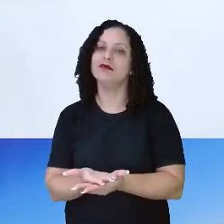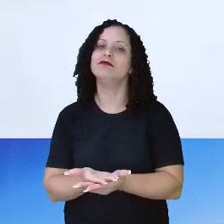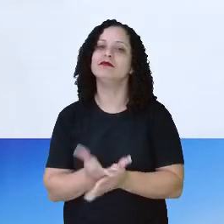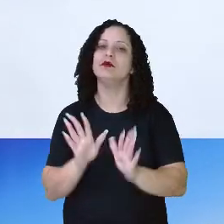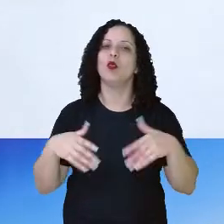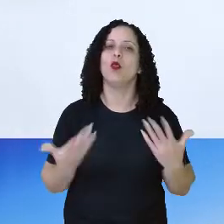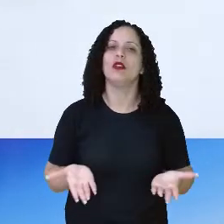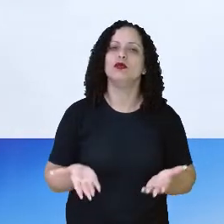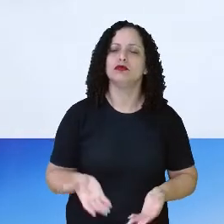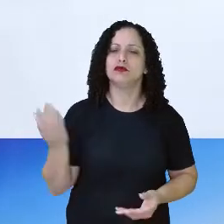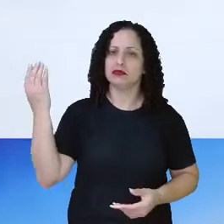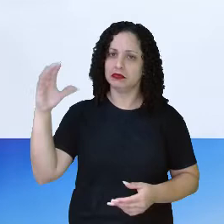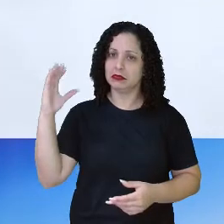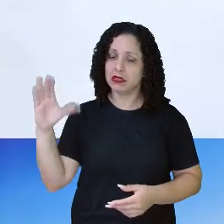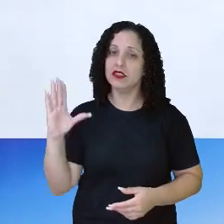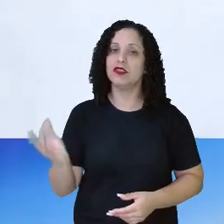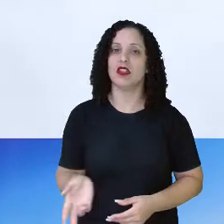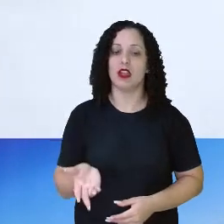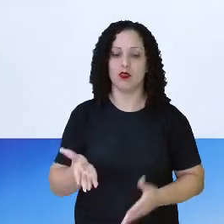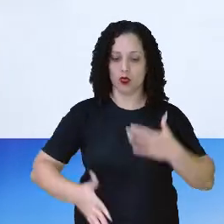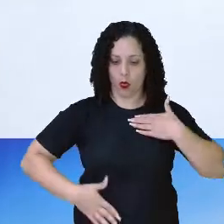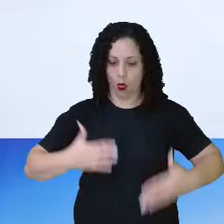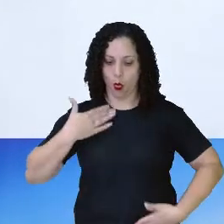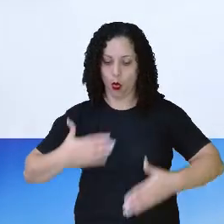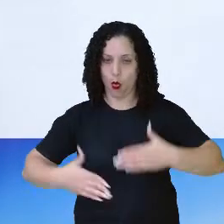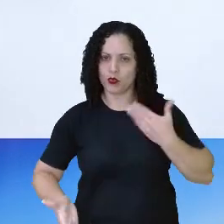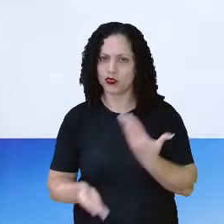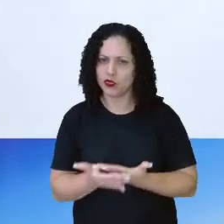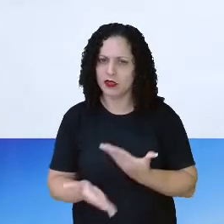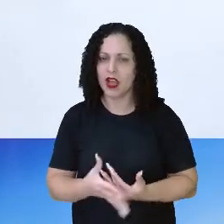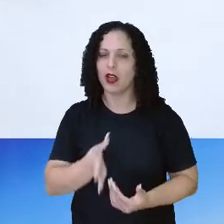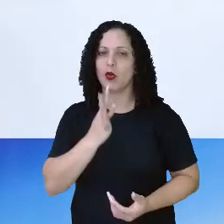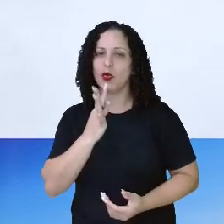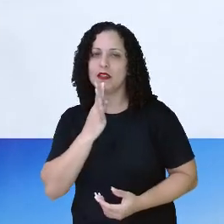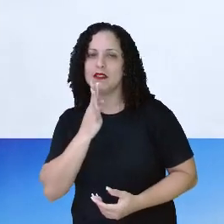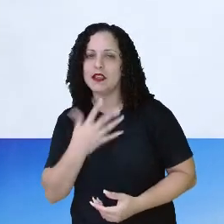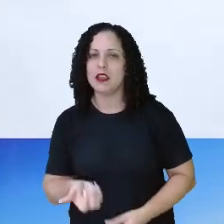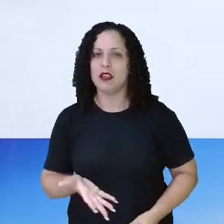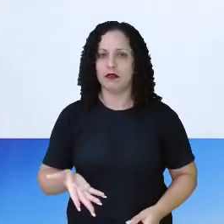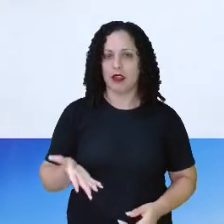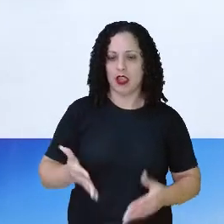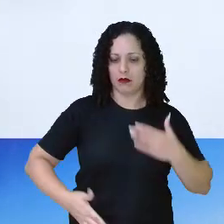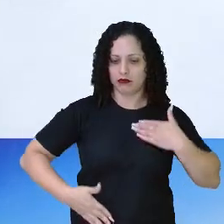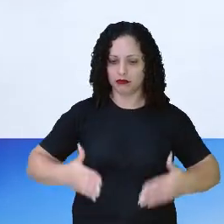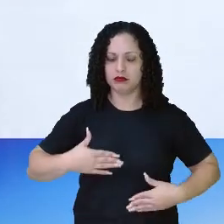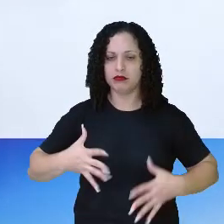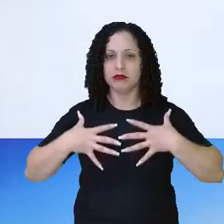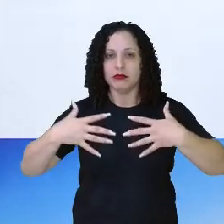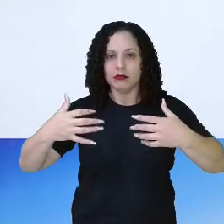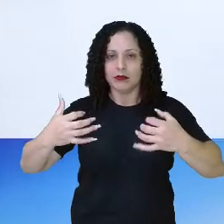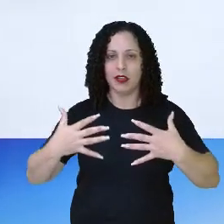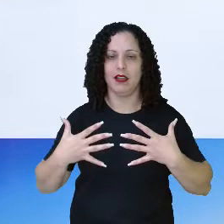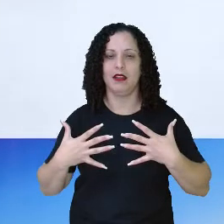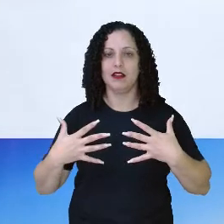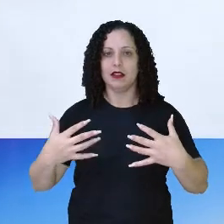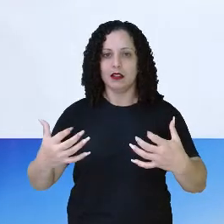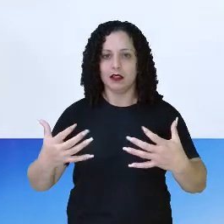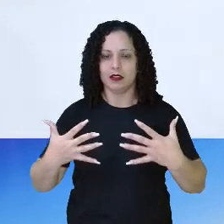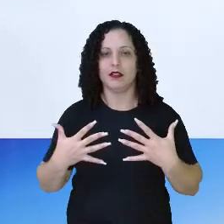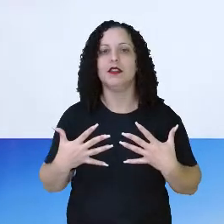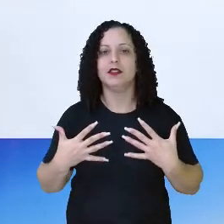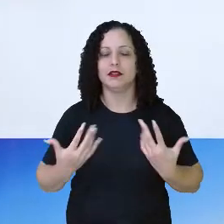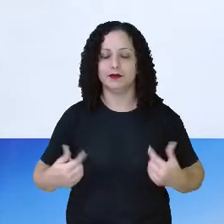ciências, os estudantes estudam o corpo, as partes do corpo, o funcionamento da respiração, e